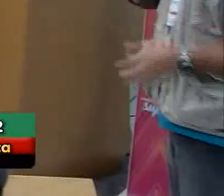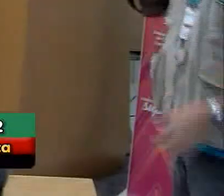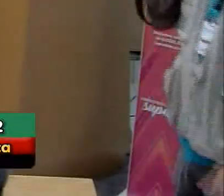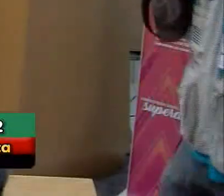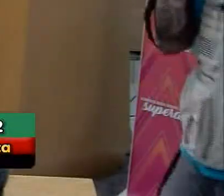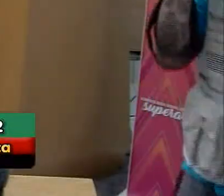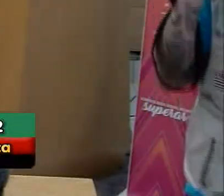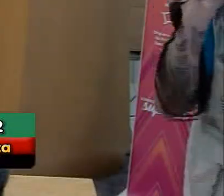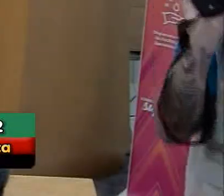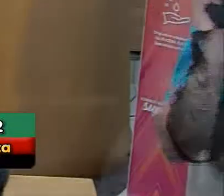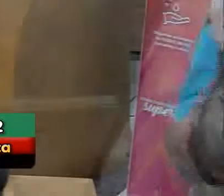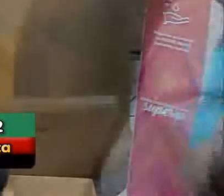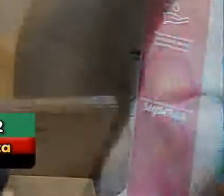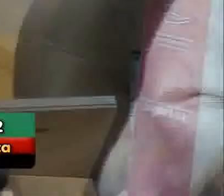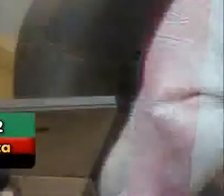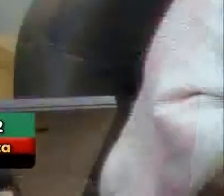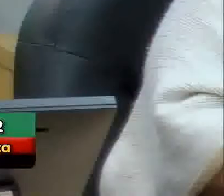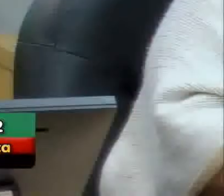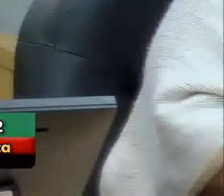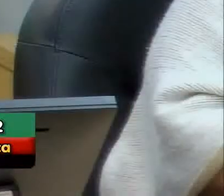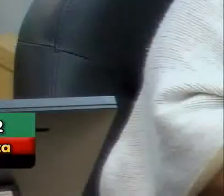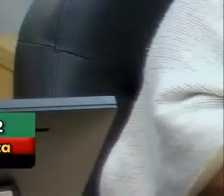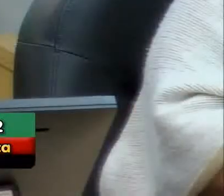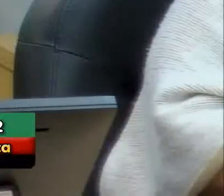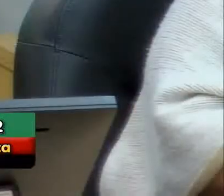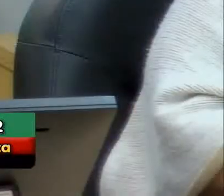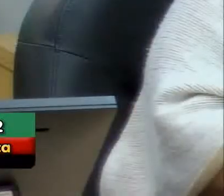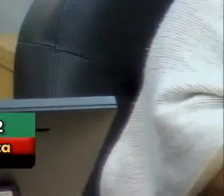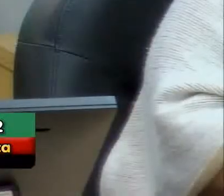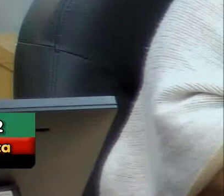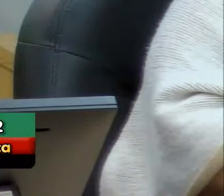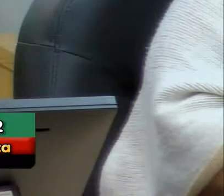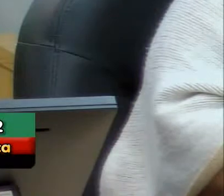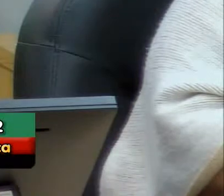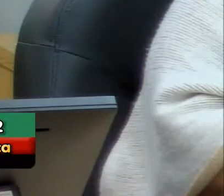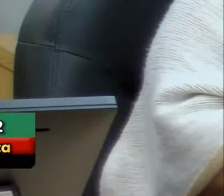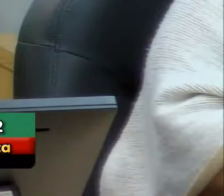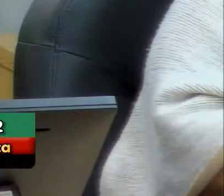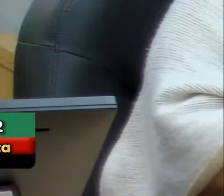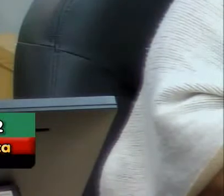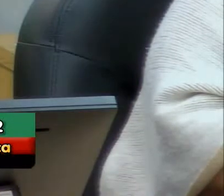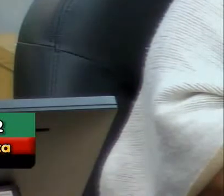anunciar quem está compondo a mesa conosco, fazer parte dos trabalhos.